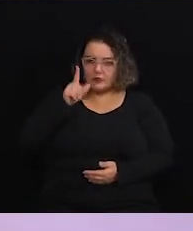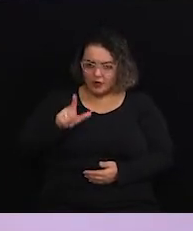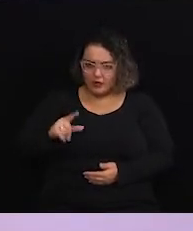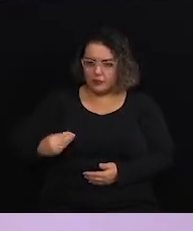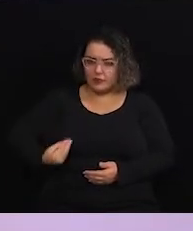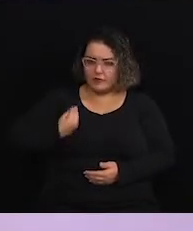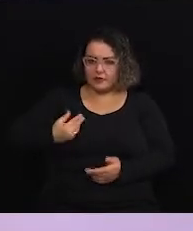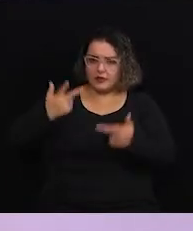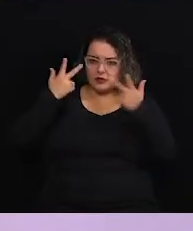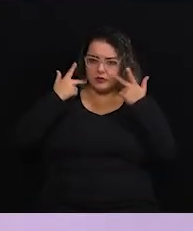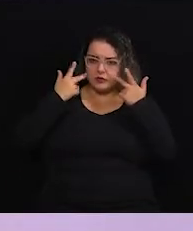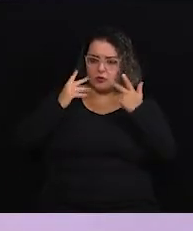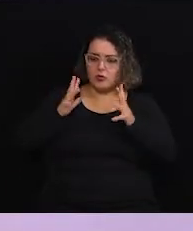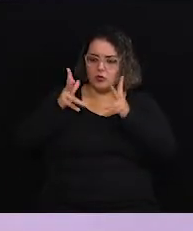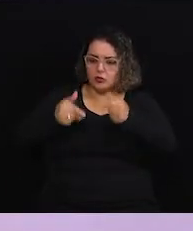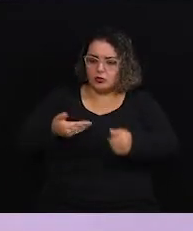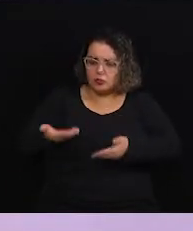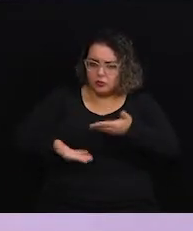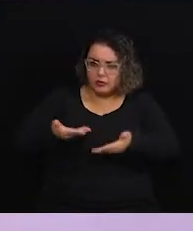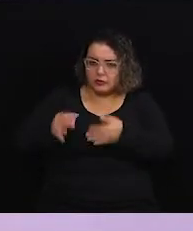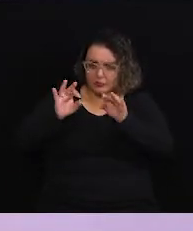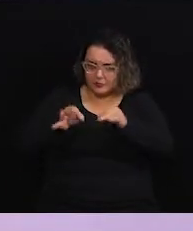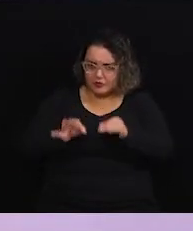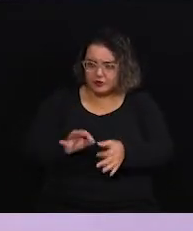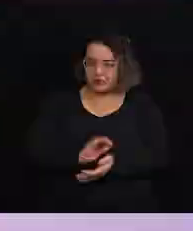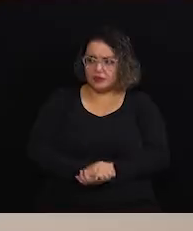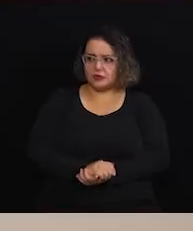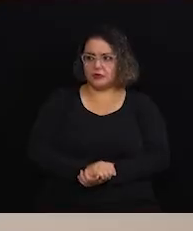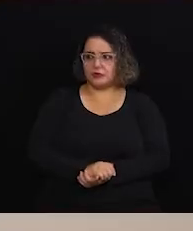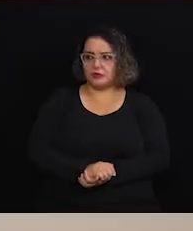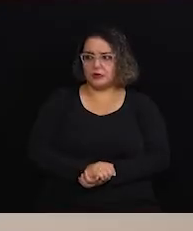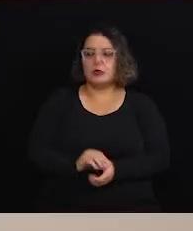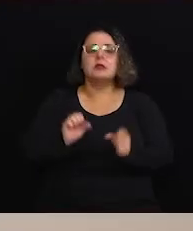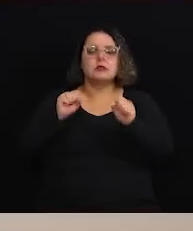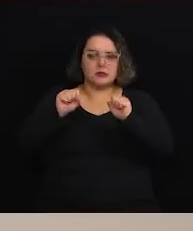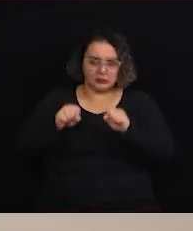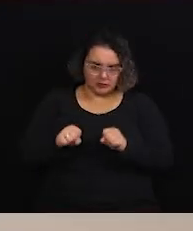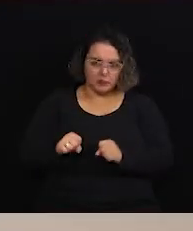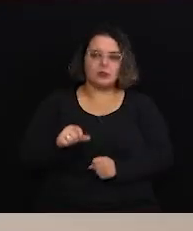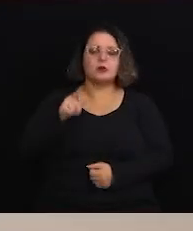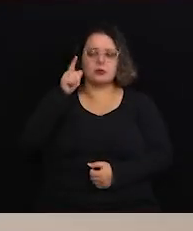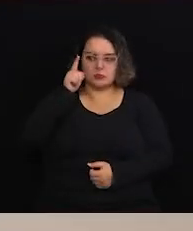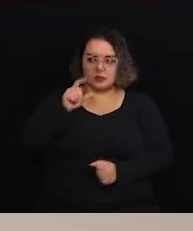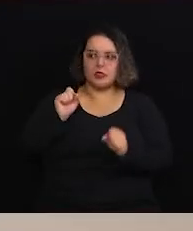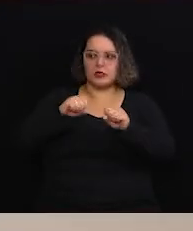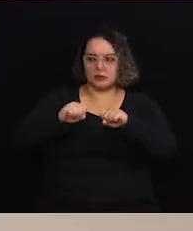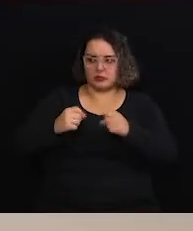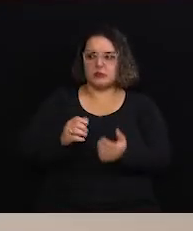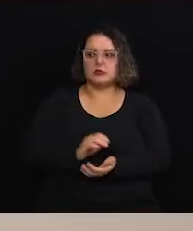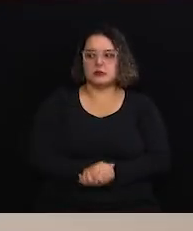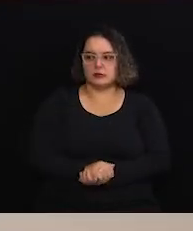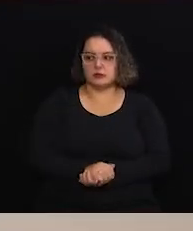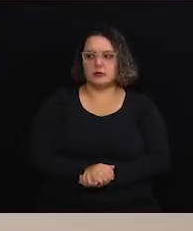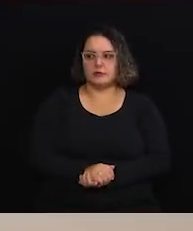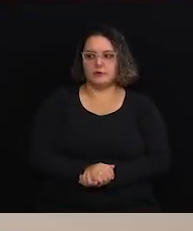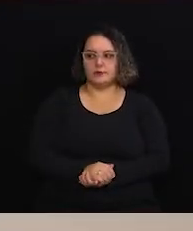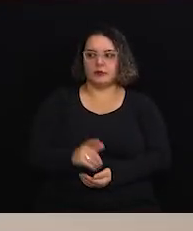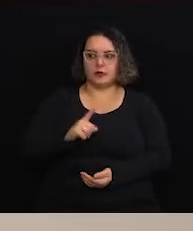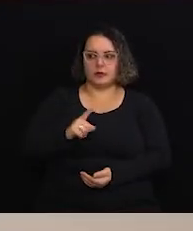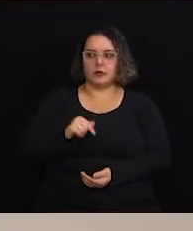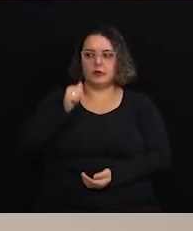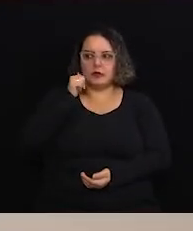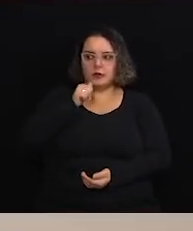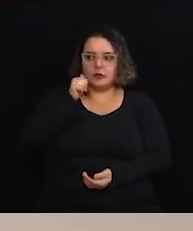depois ter uma vida normal se ela fizer todo o tratamento? Sim, ela consegue sim. Então, tem muitas mulheres que,